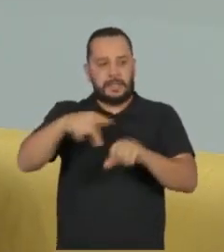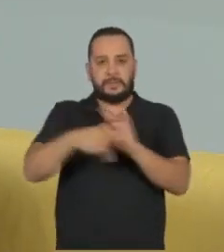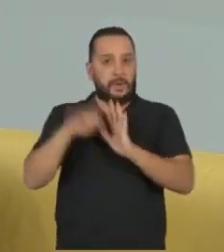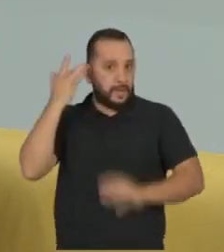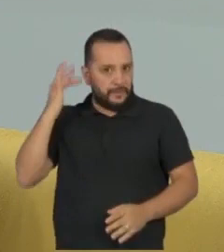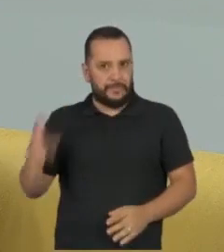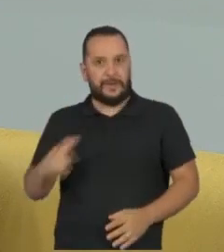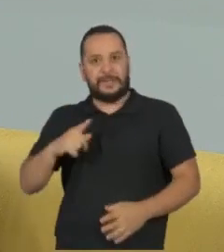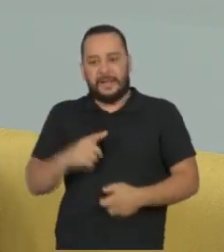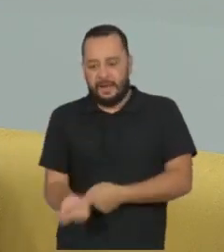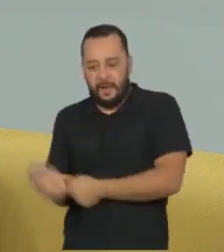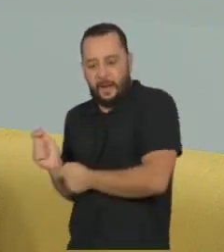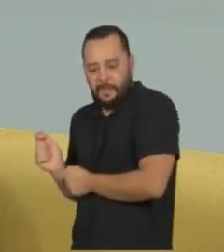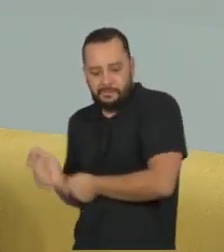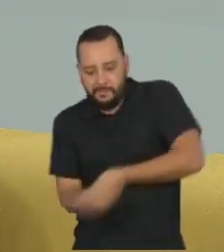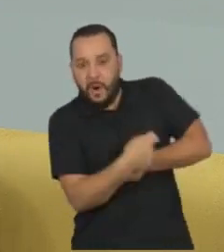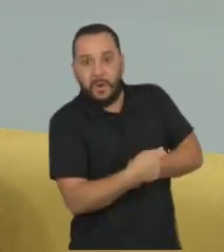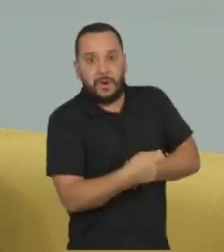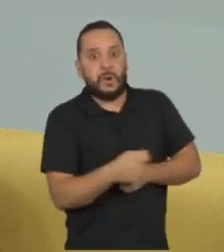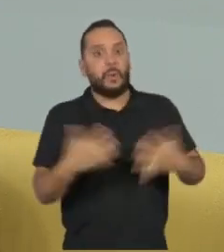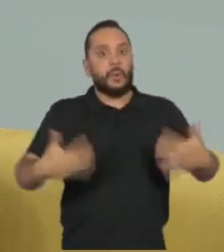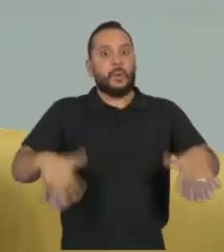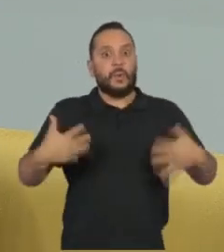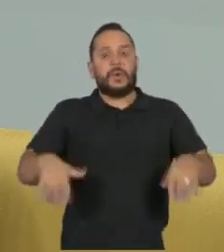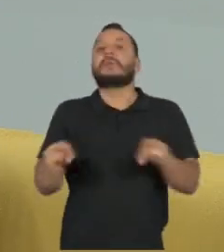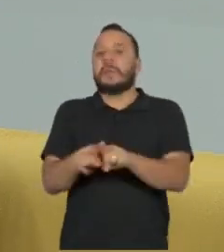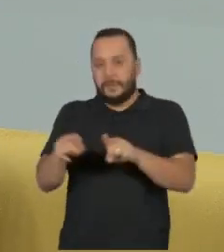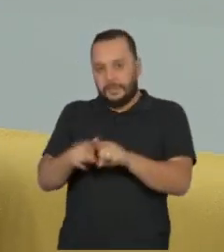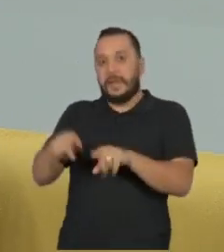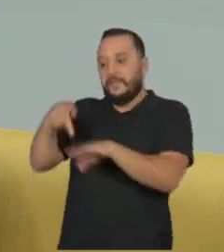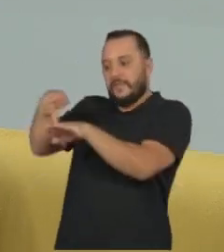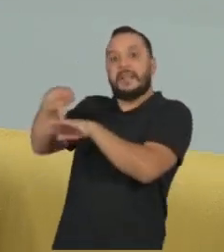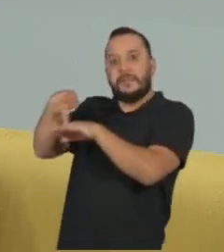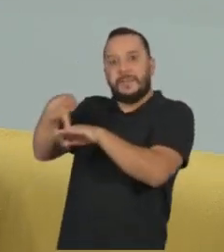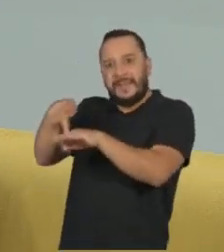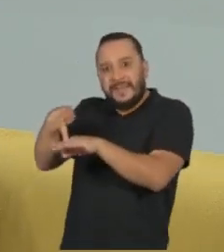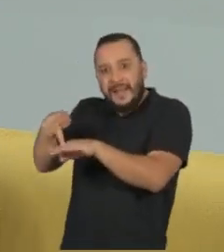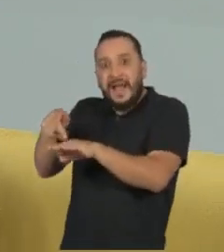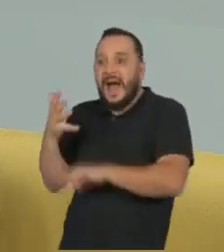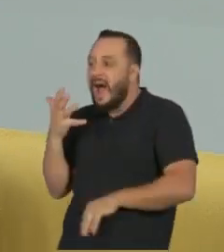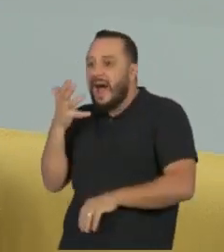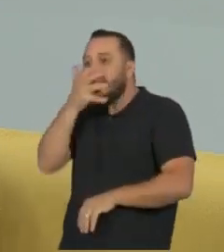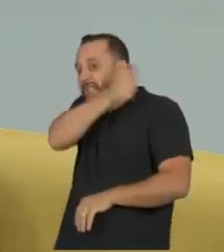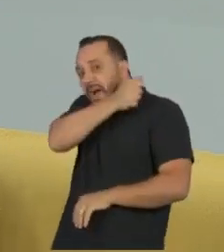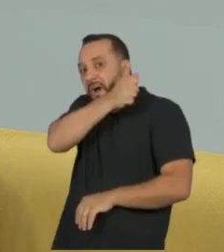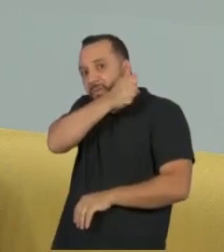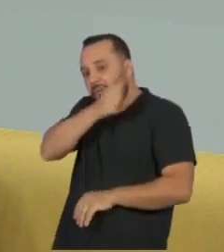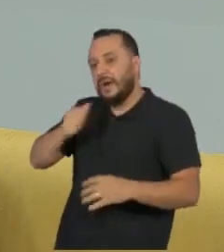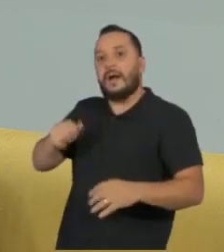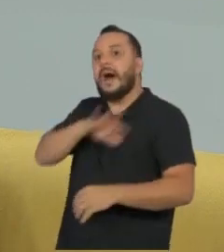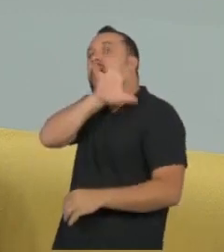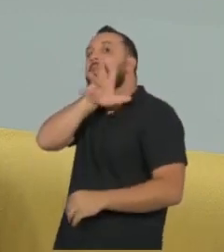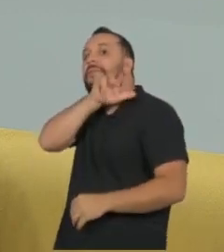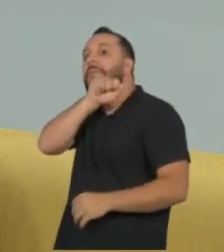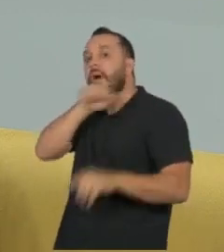Nas Filipinas, ativistas salvam animais do vulcão Taal. O Canadá enfrenta uma poderosa nevasca e na